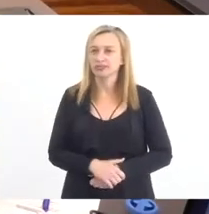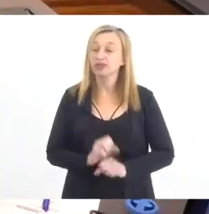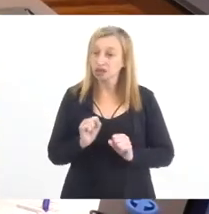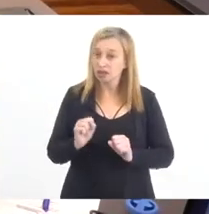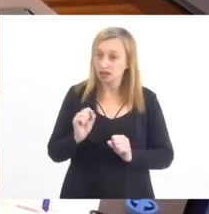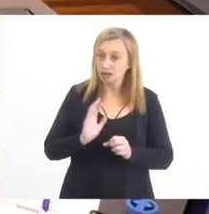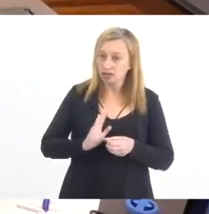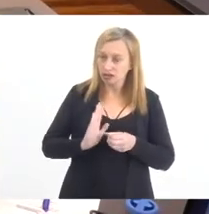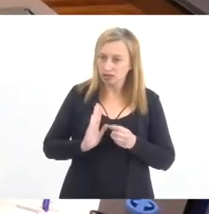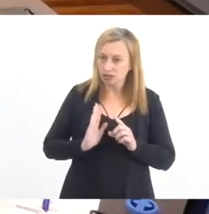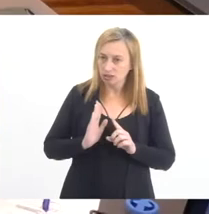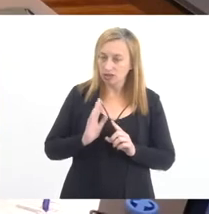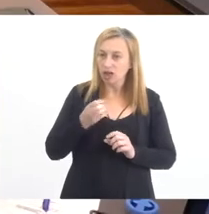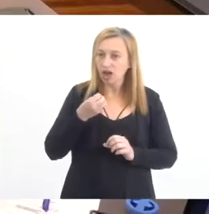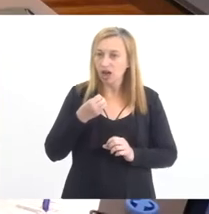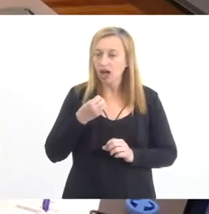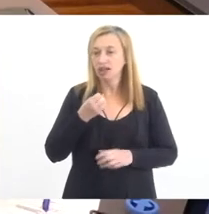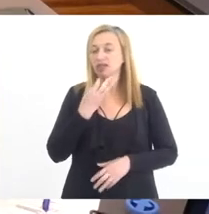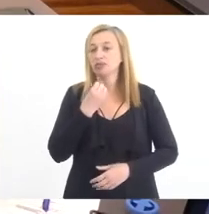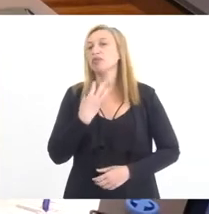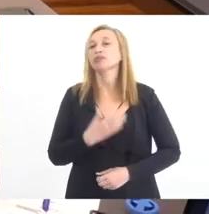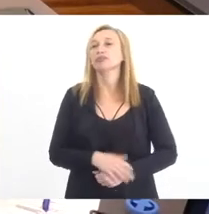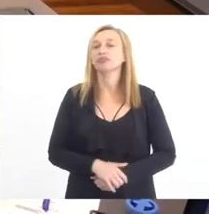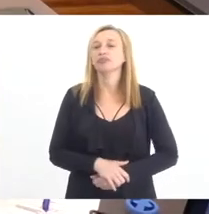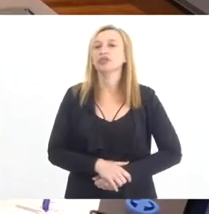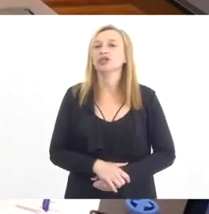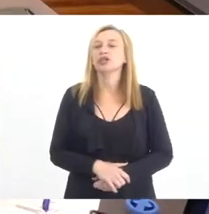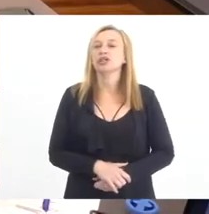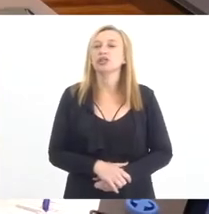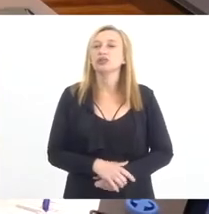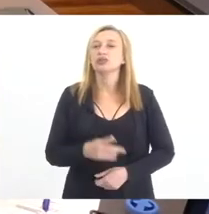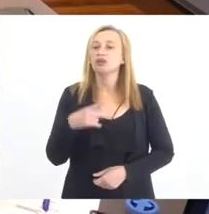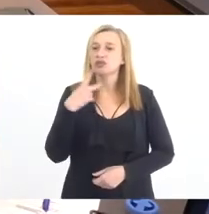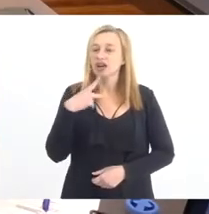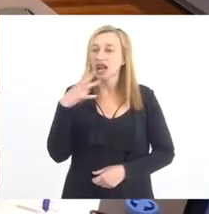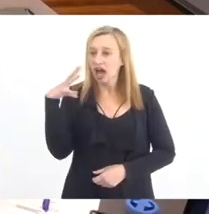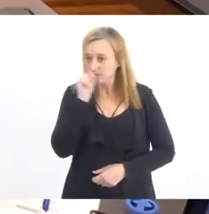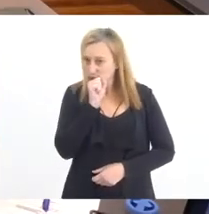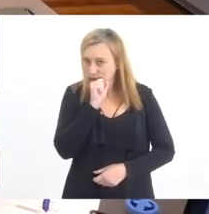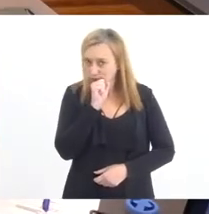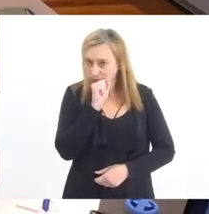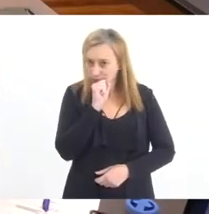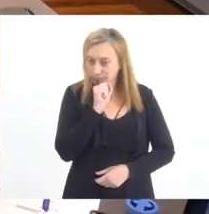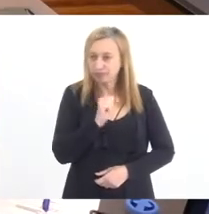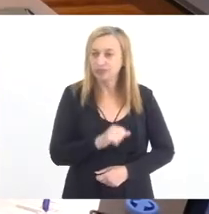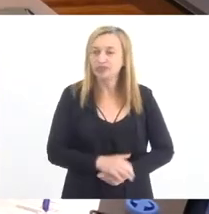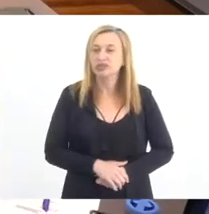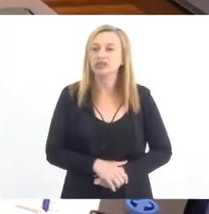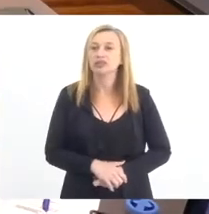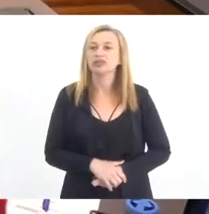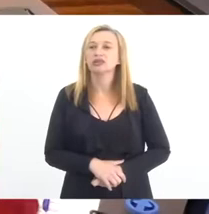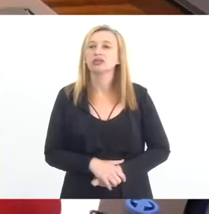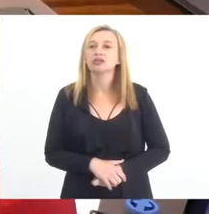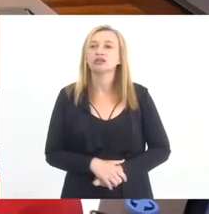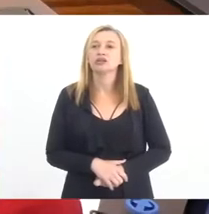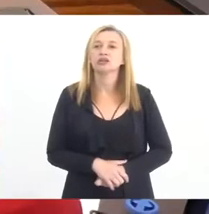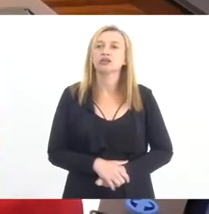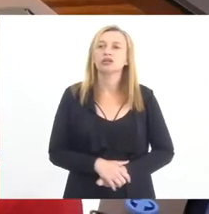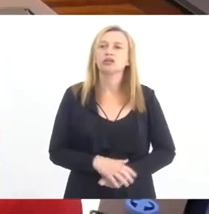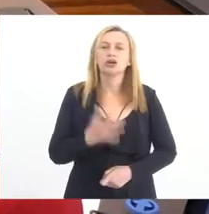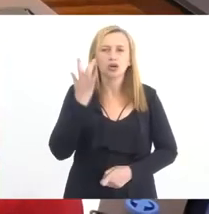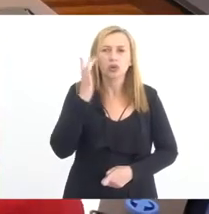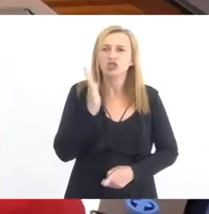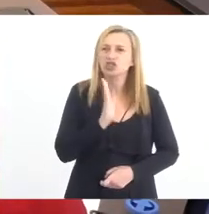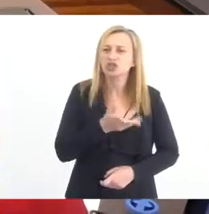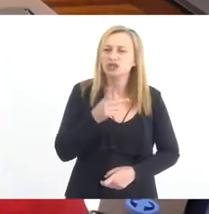Funcionando? Parece que não está. Tá, obrigada. Vou falar bem rapidamente, tá? Acho que alguém até